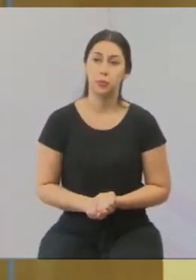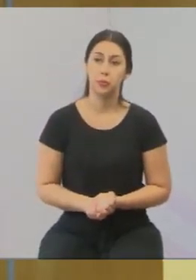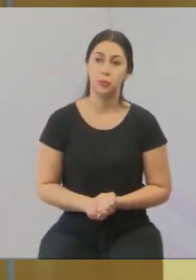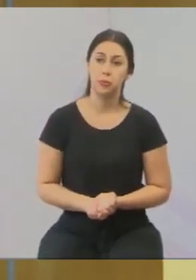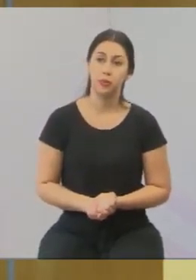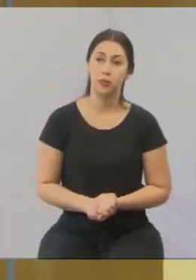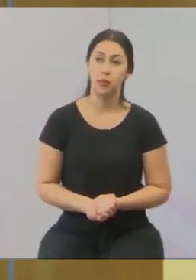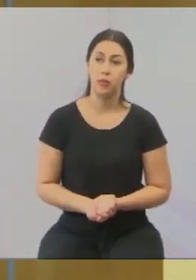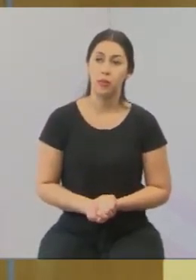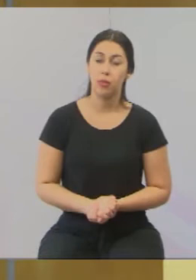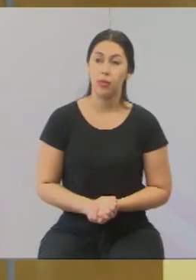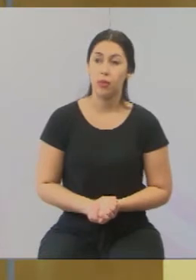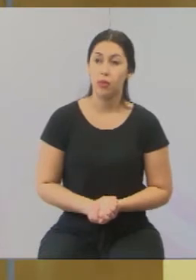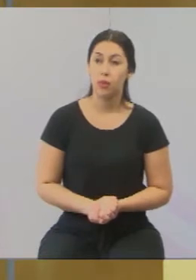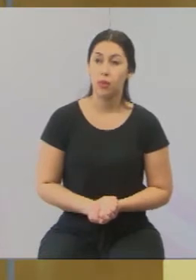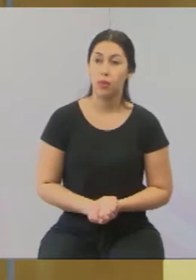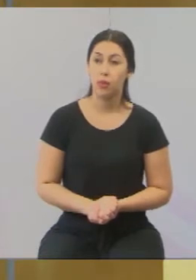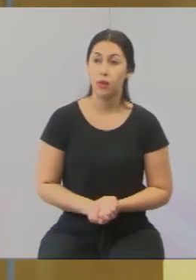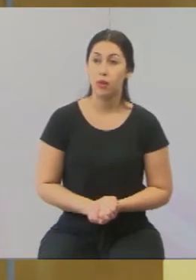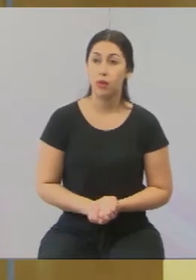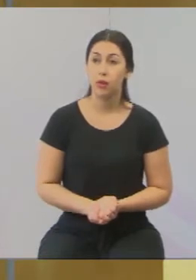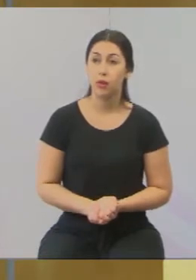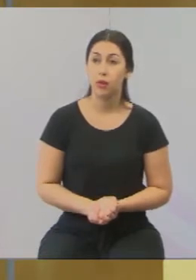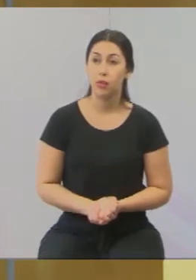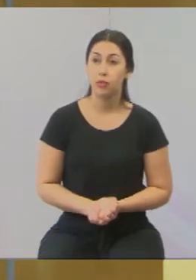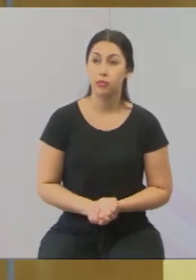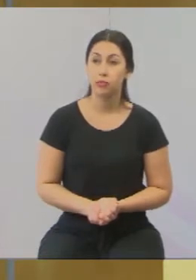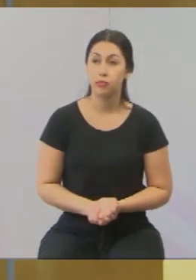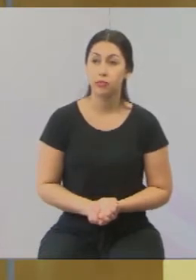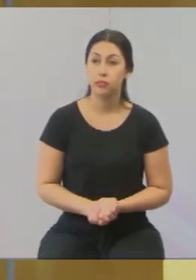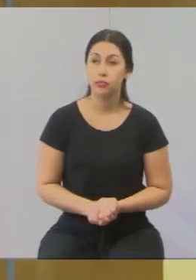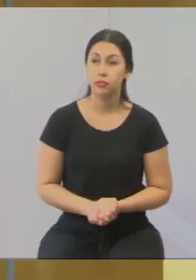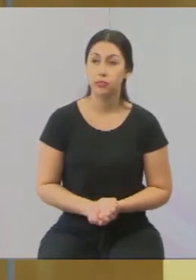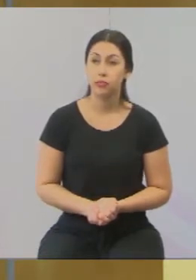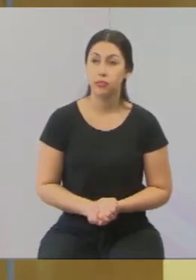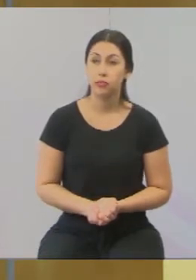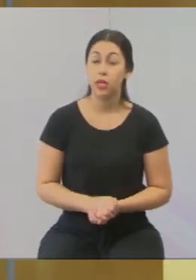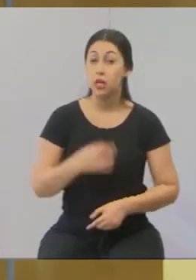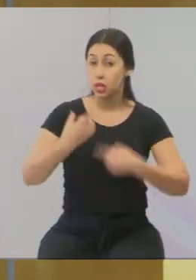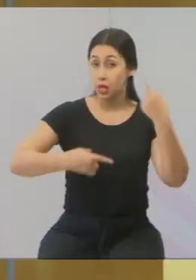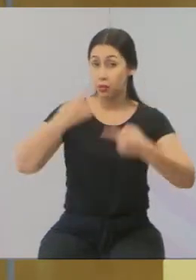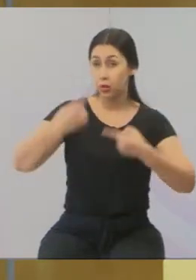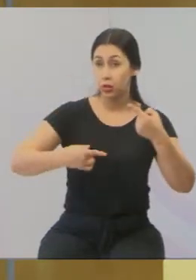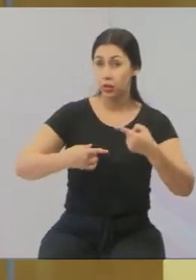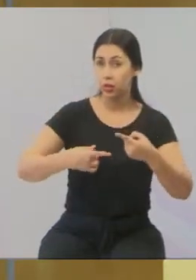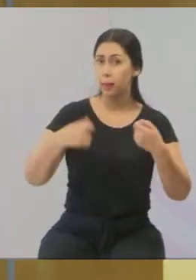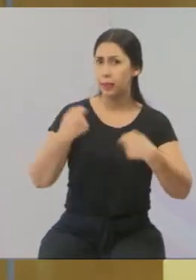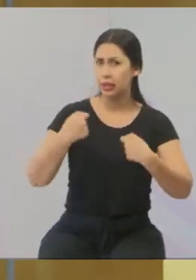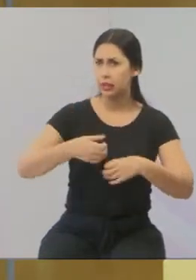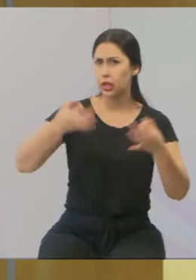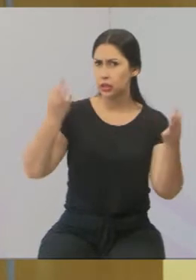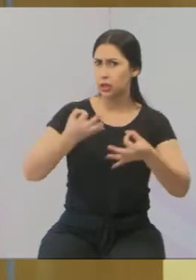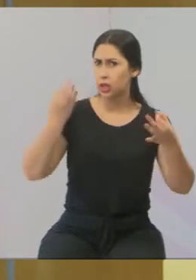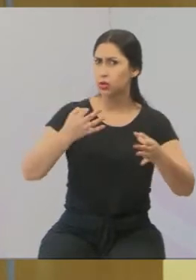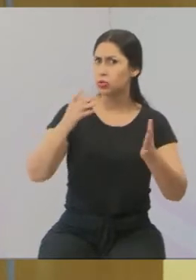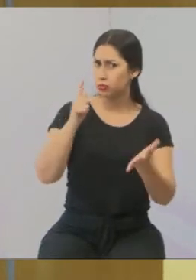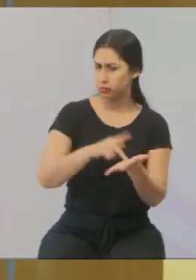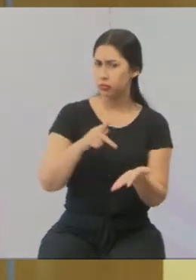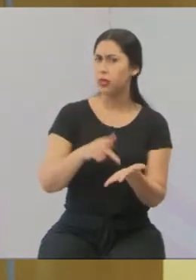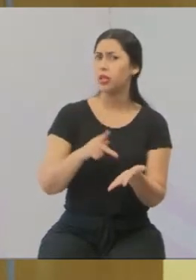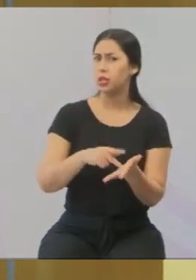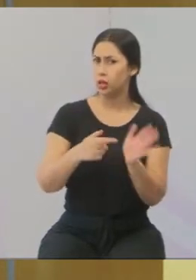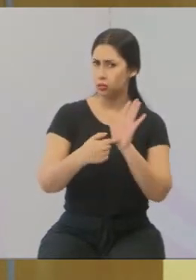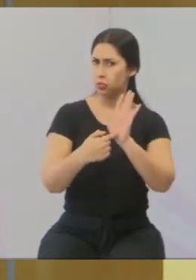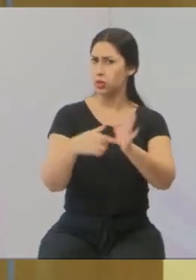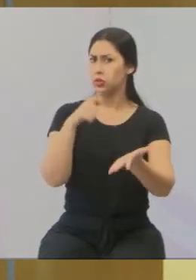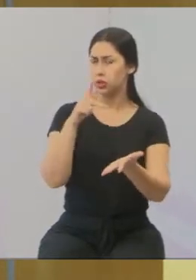Tem um ditado que diz que na política é o seguinte: é como a mulher de César, não basta ser certo, tem que parecer certo. E uma outra coisa que